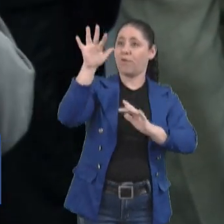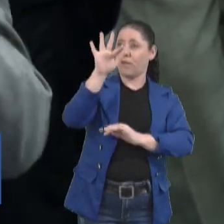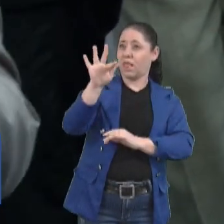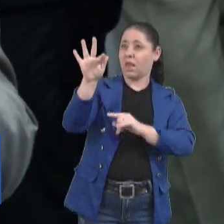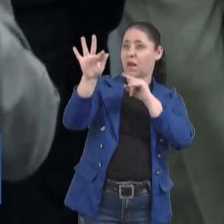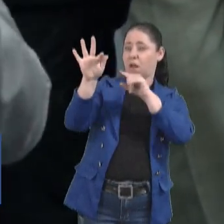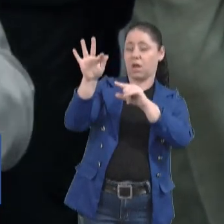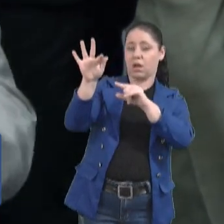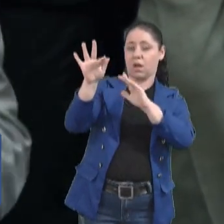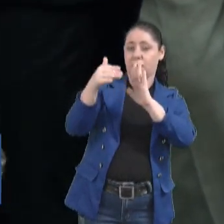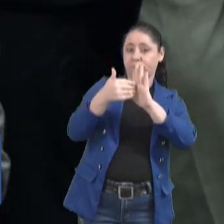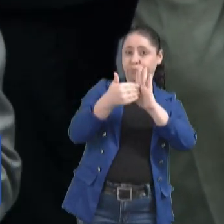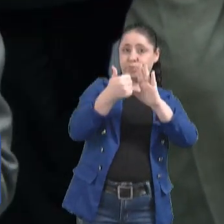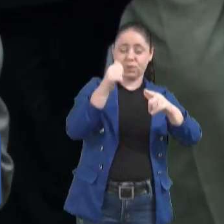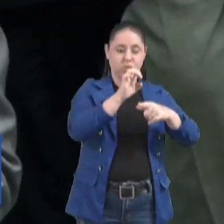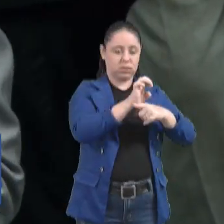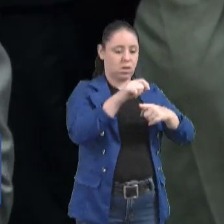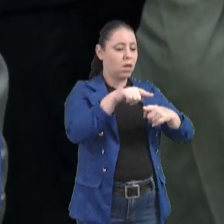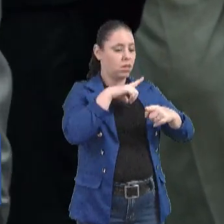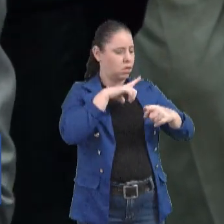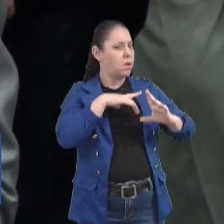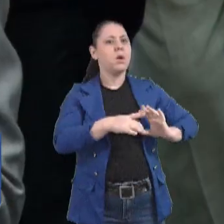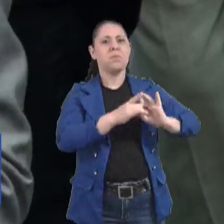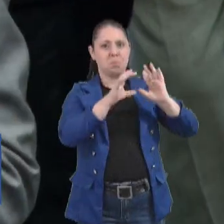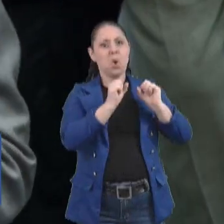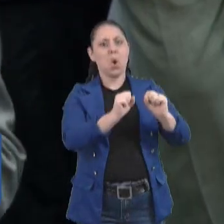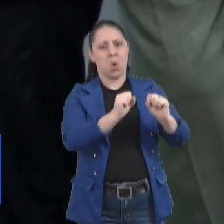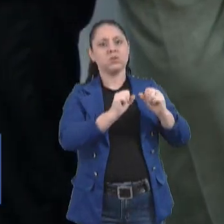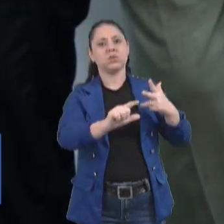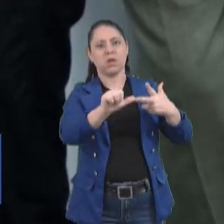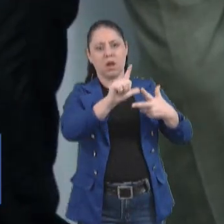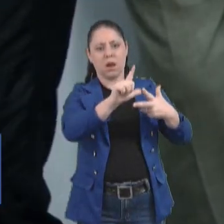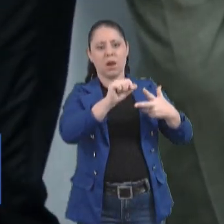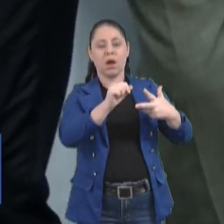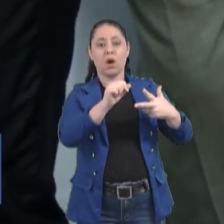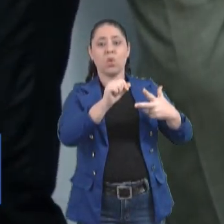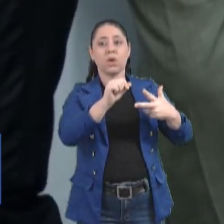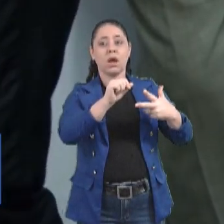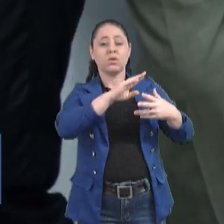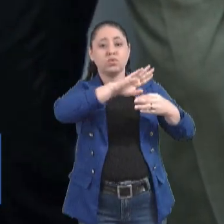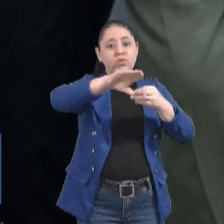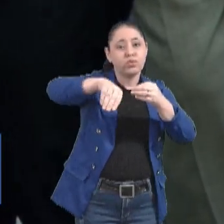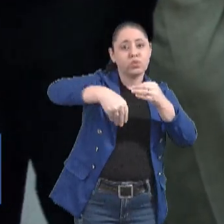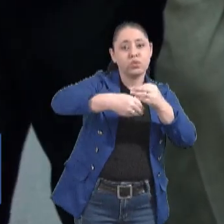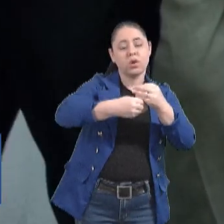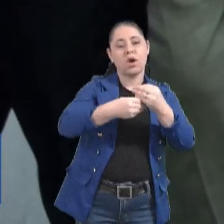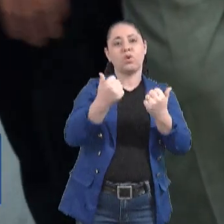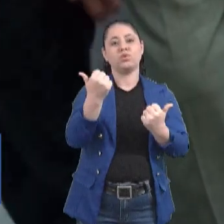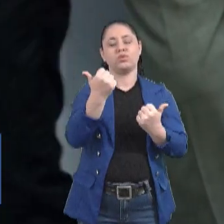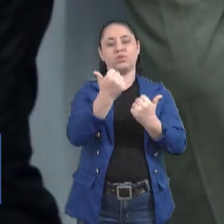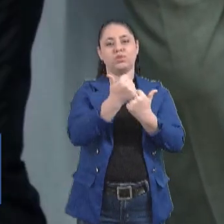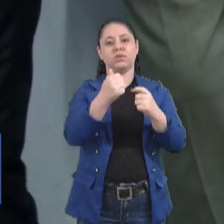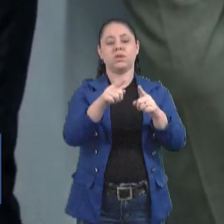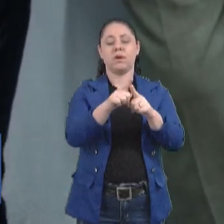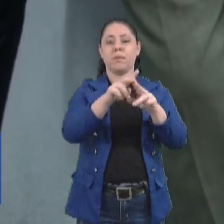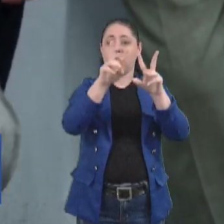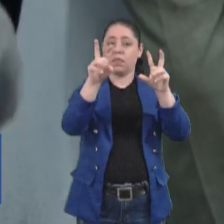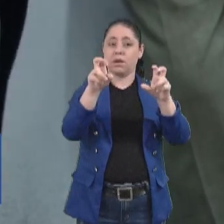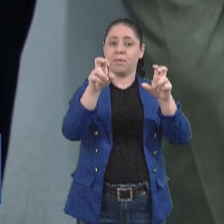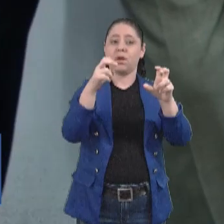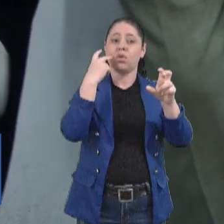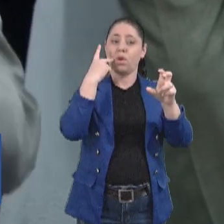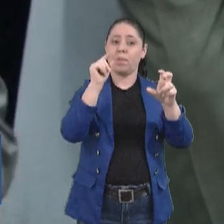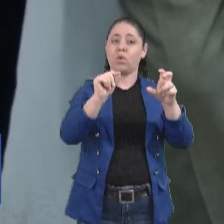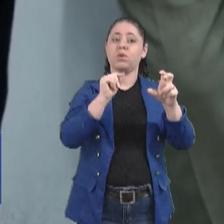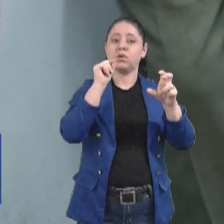e não retira dos estados a competência para suplementar a matéria. E